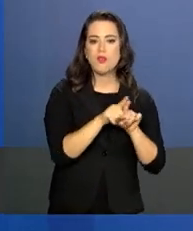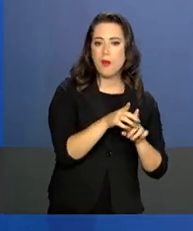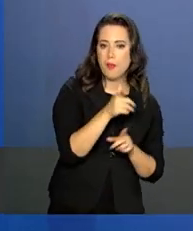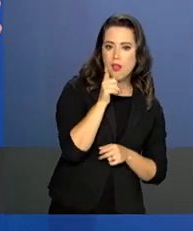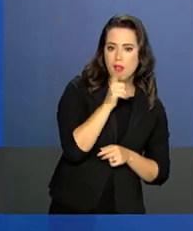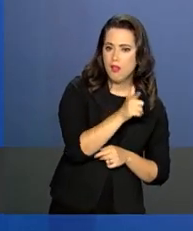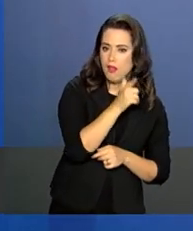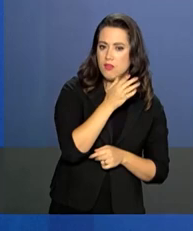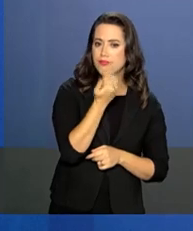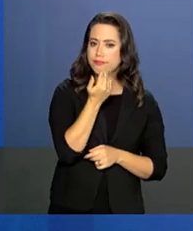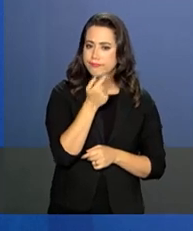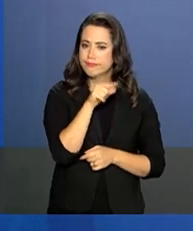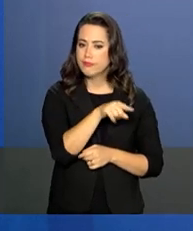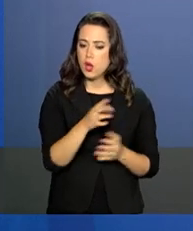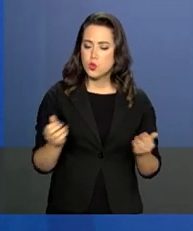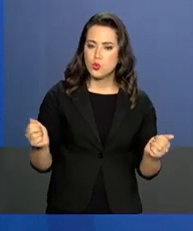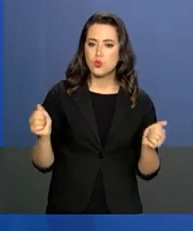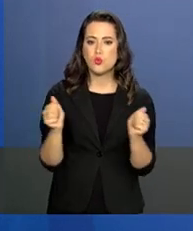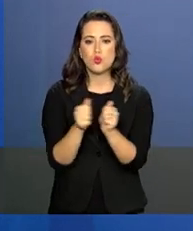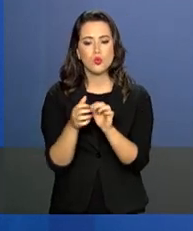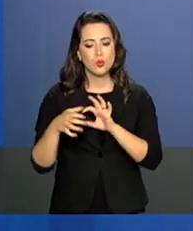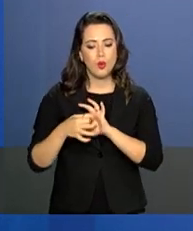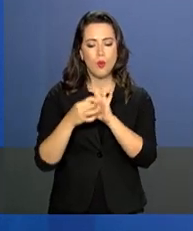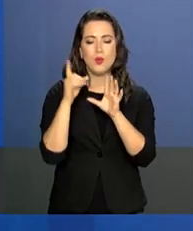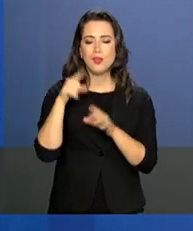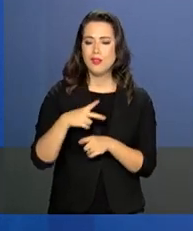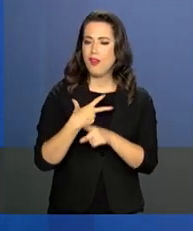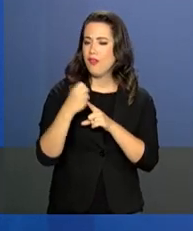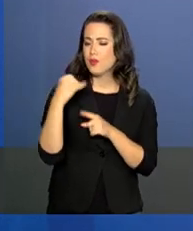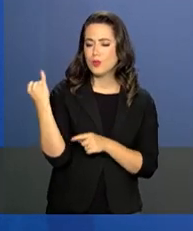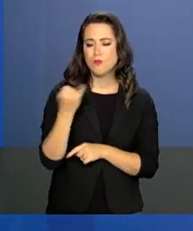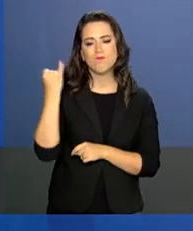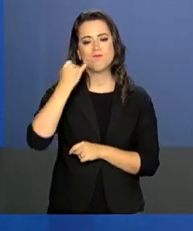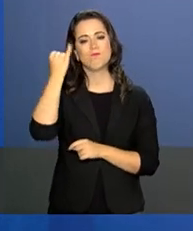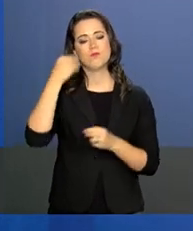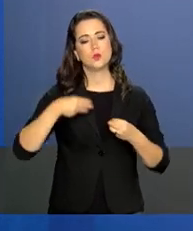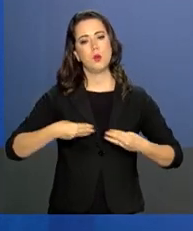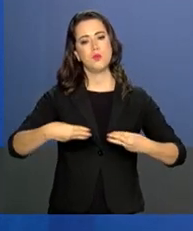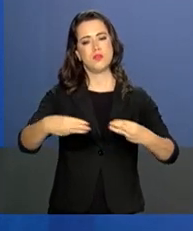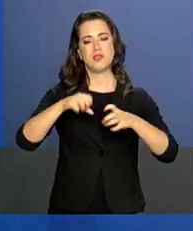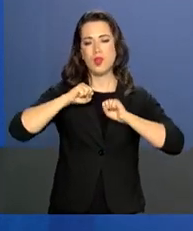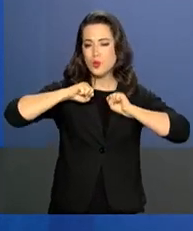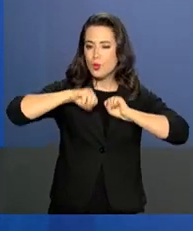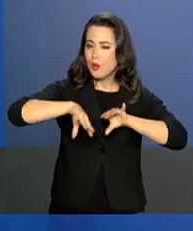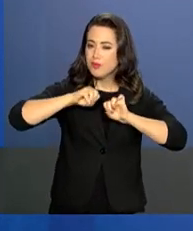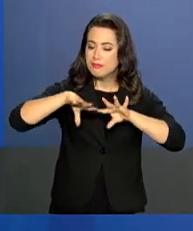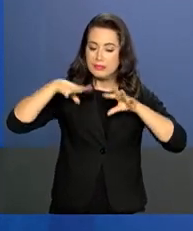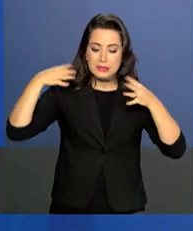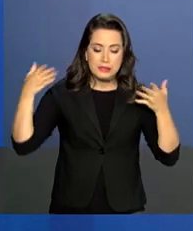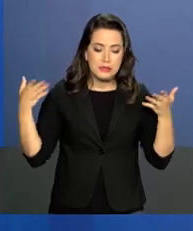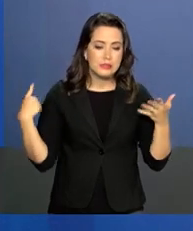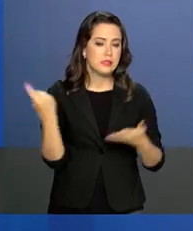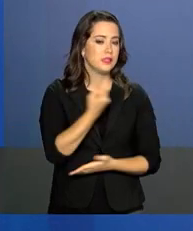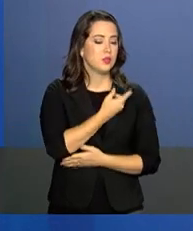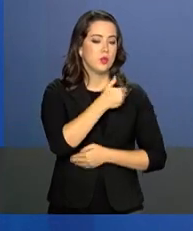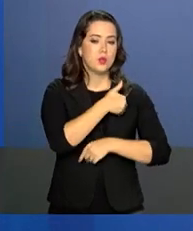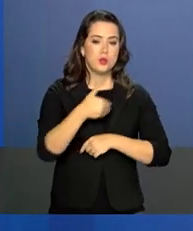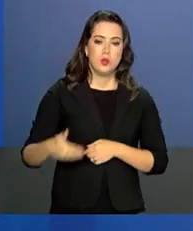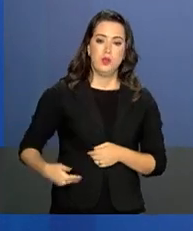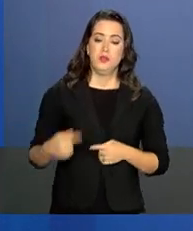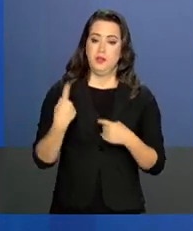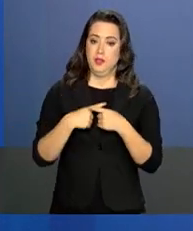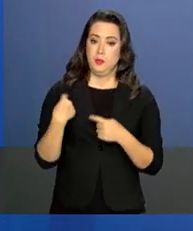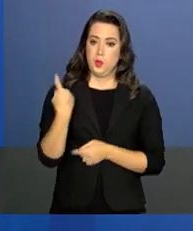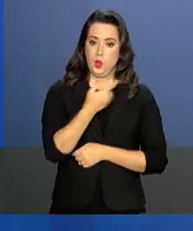o que é uma conquista extraordinária que se dá no ministério da educação e no nosso governo governo